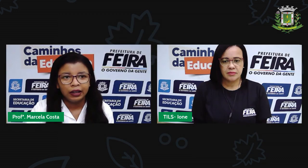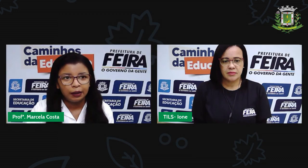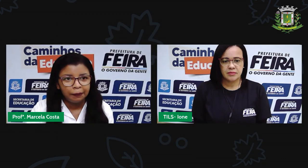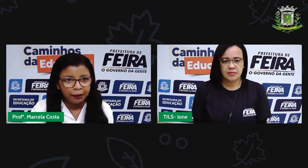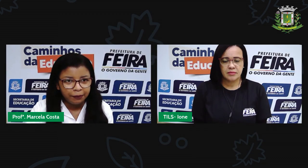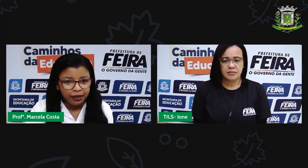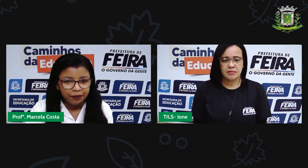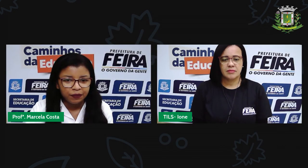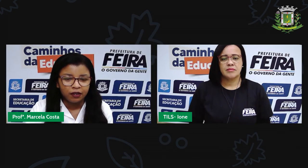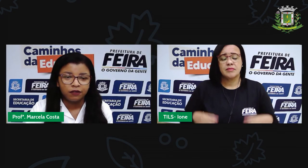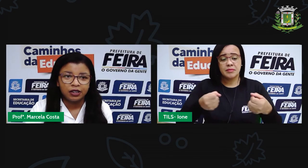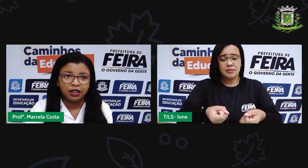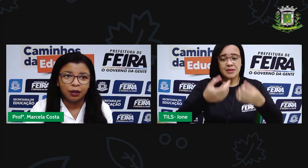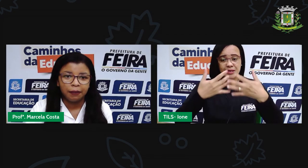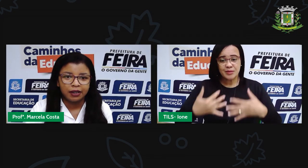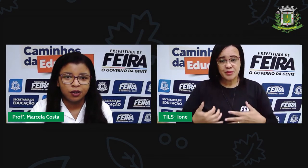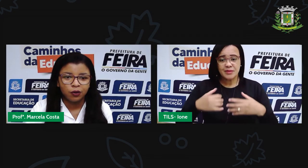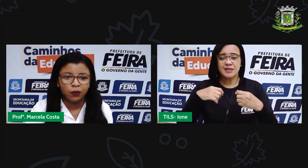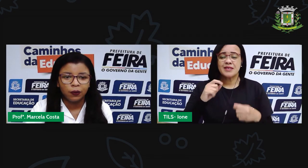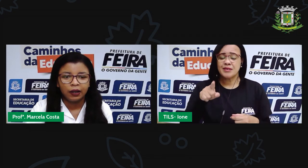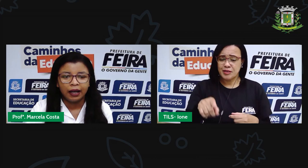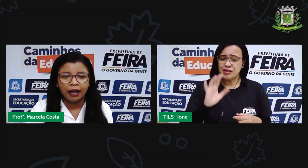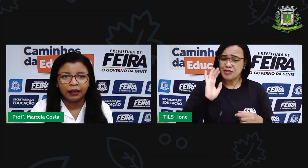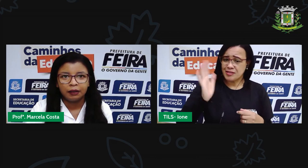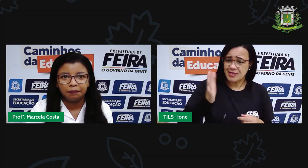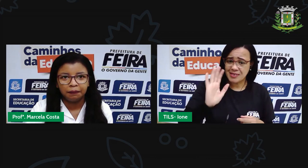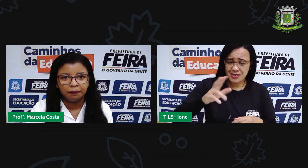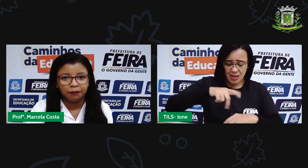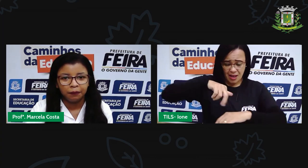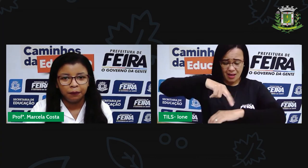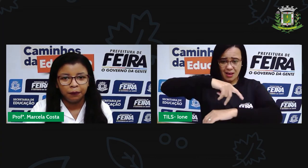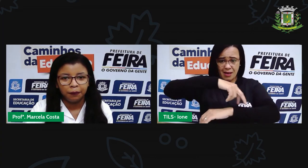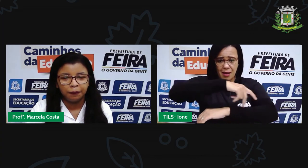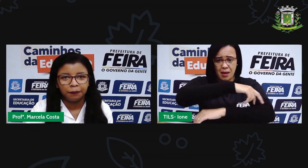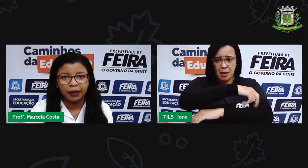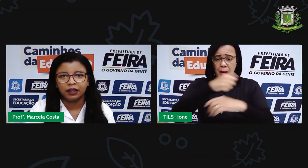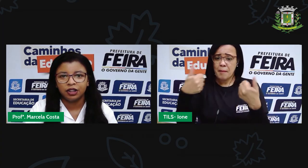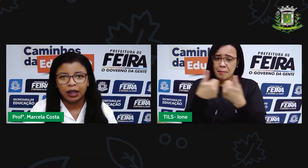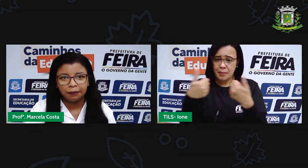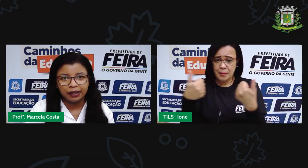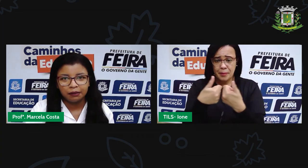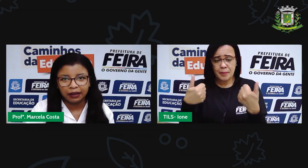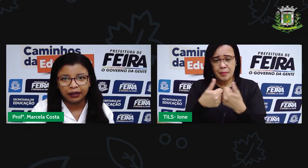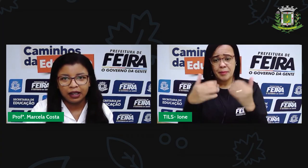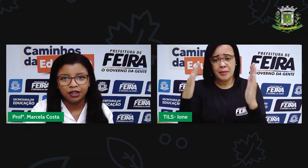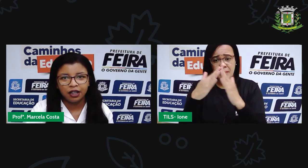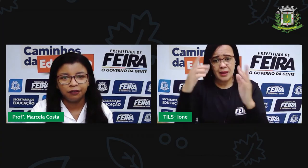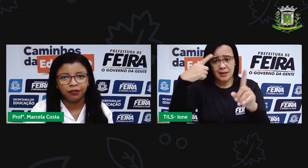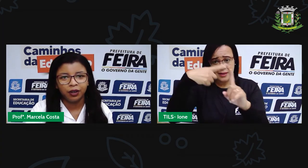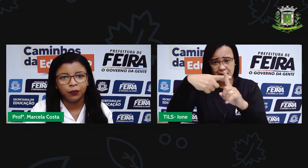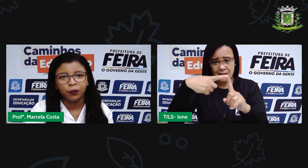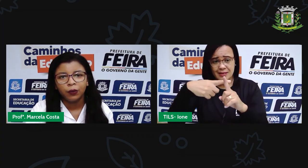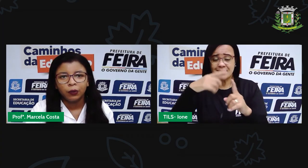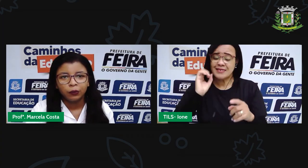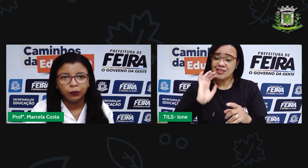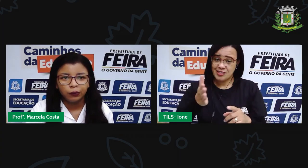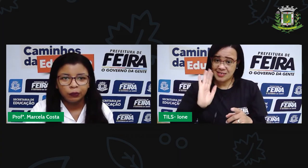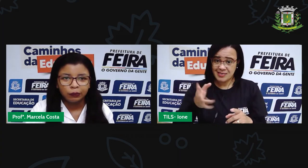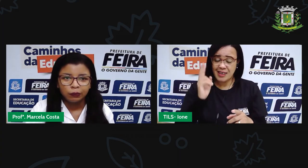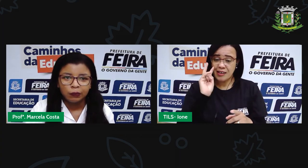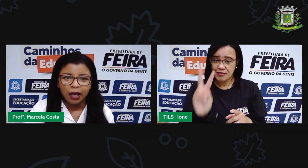Conta aqui para mim. Você já passou aí pela antiga Praça Matriz? Já viu